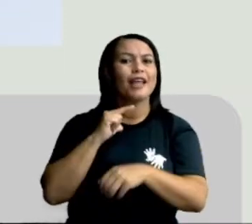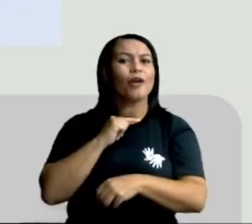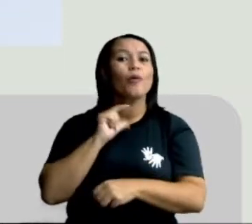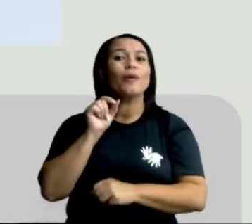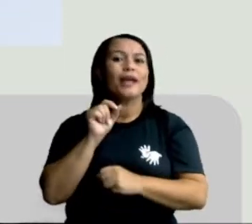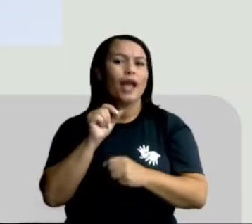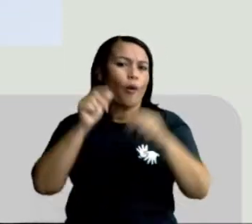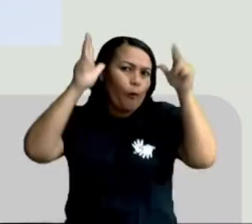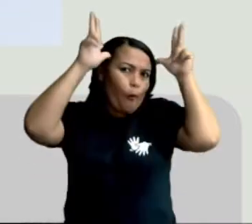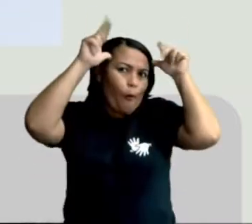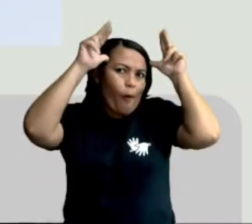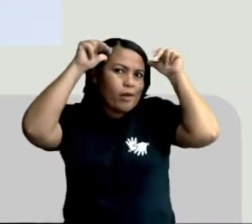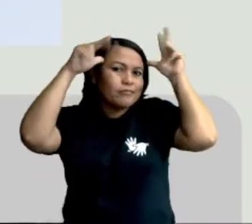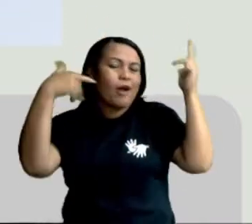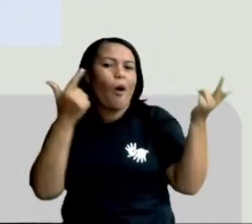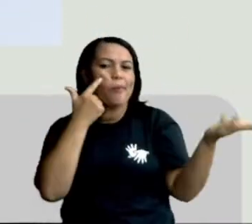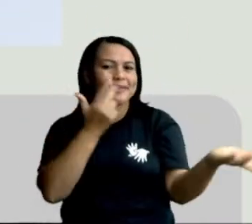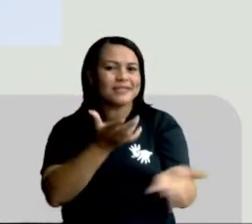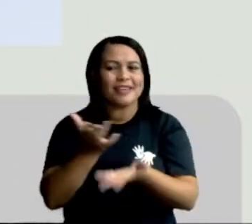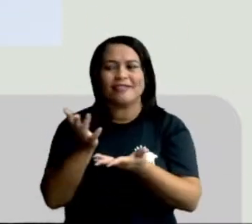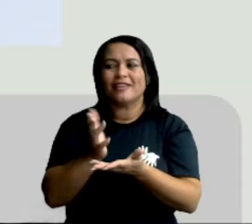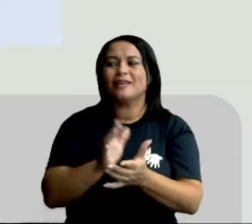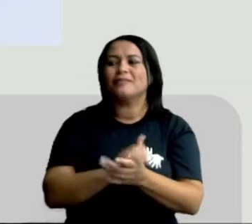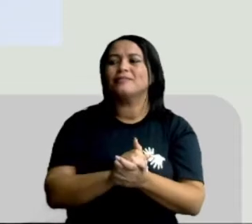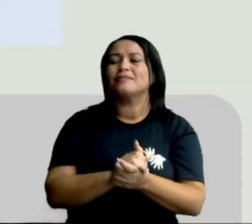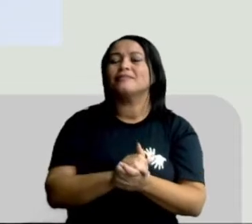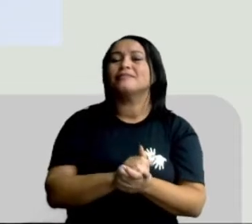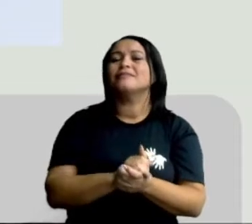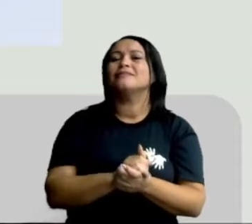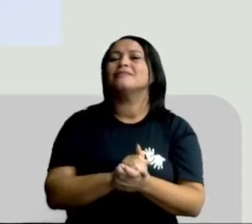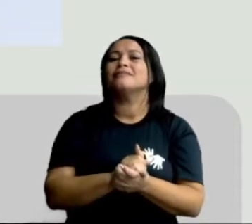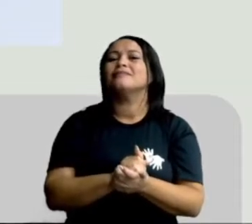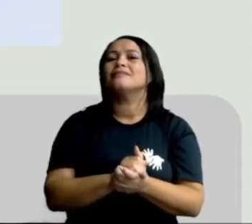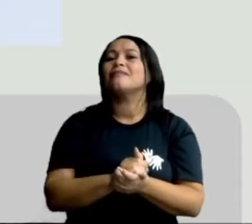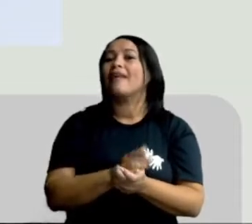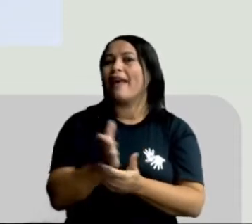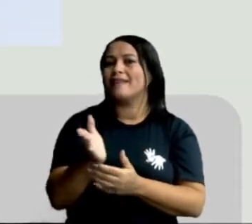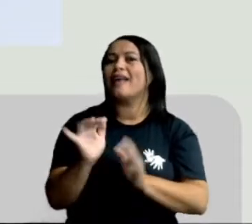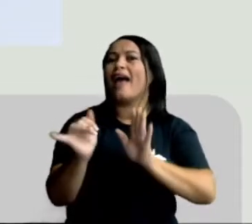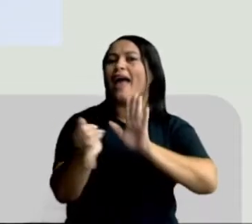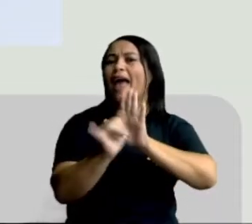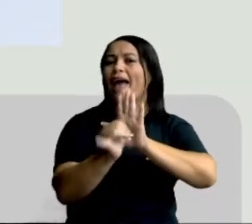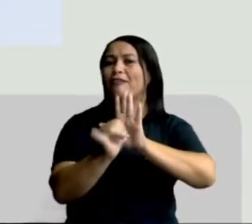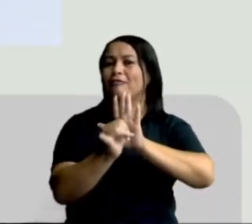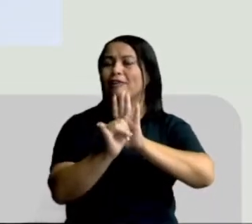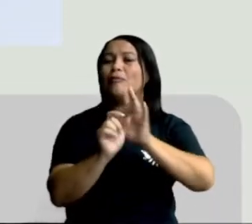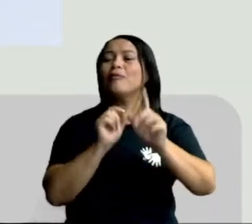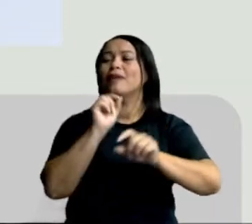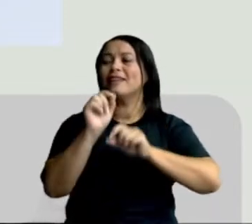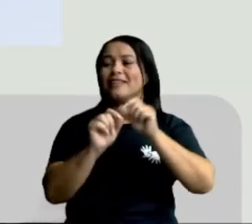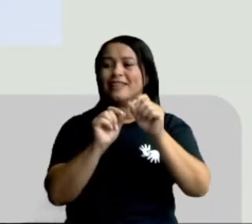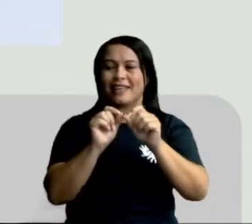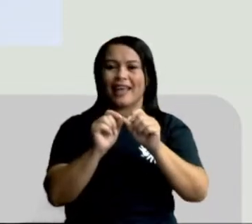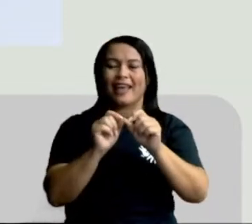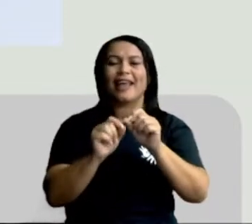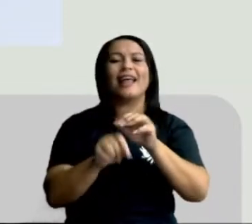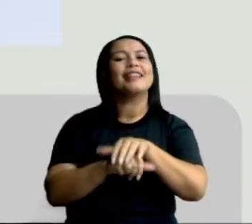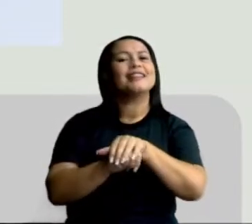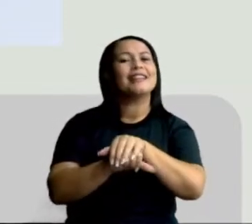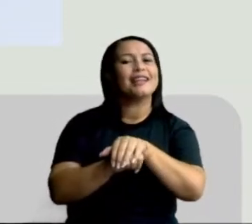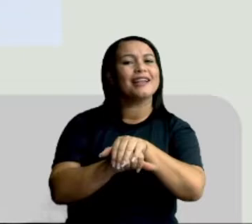lebre, ou coelho. Então, ó, essa é a fábula da lebre e da